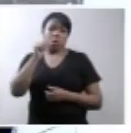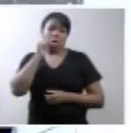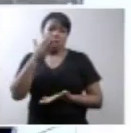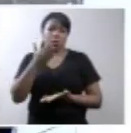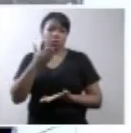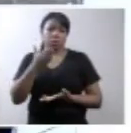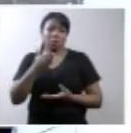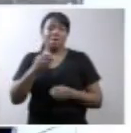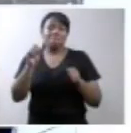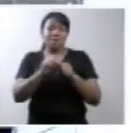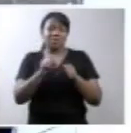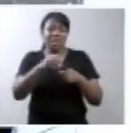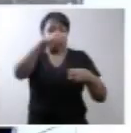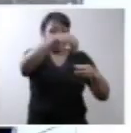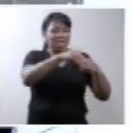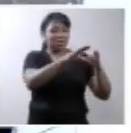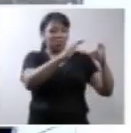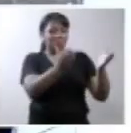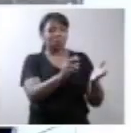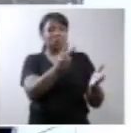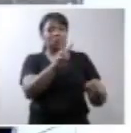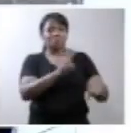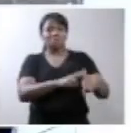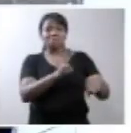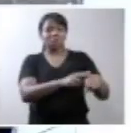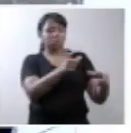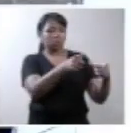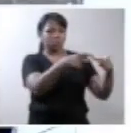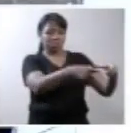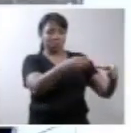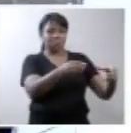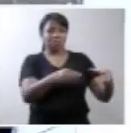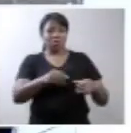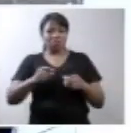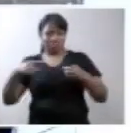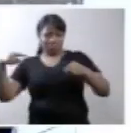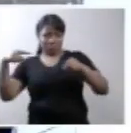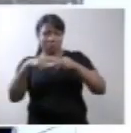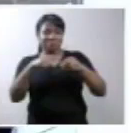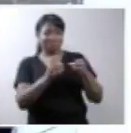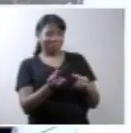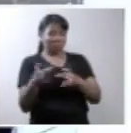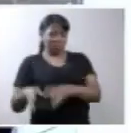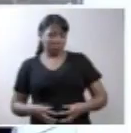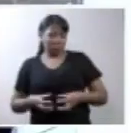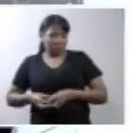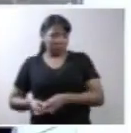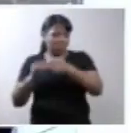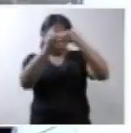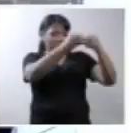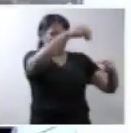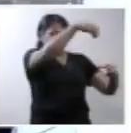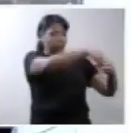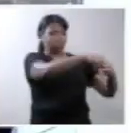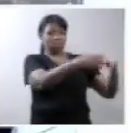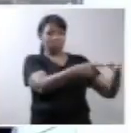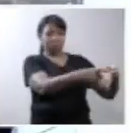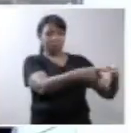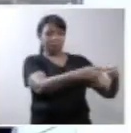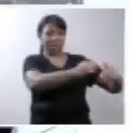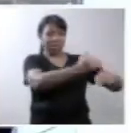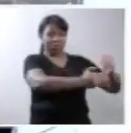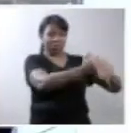própria mulher fazer em vitro a própria fração em vitro é uma tragédia ética tem tem redução seletiva de